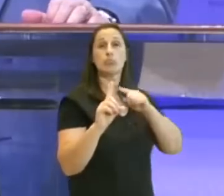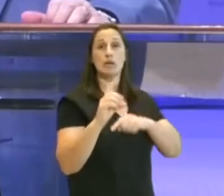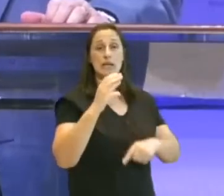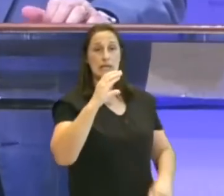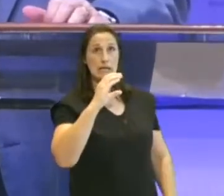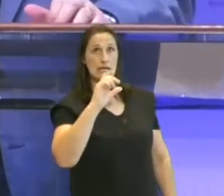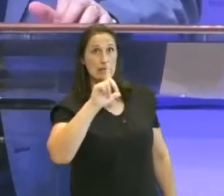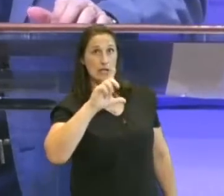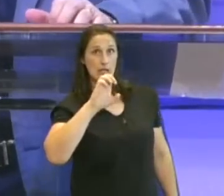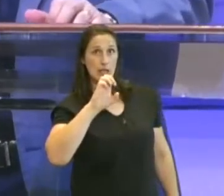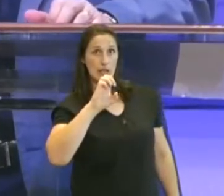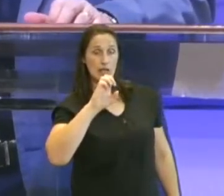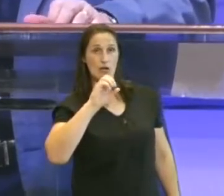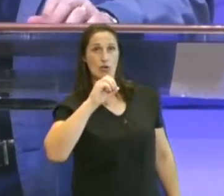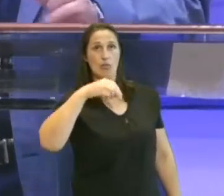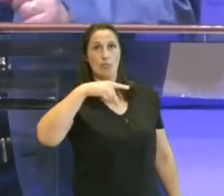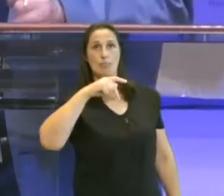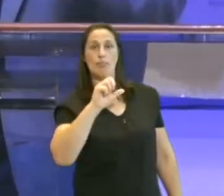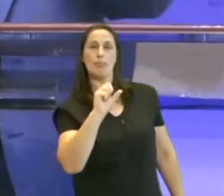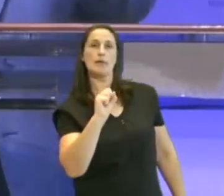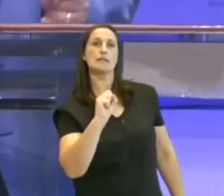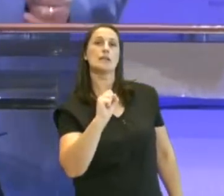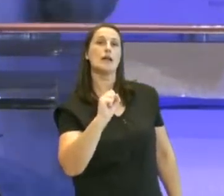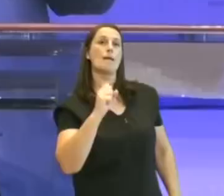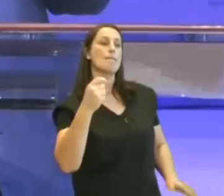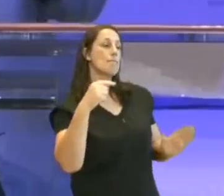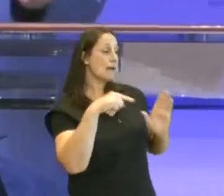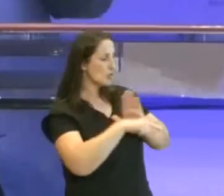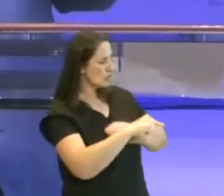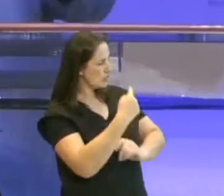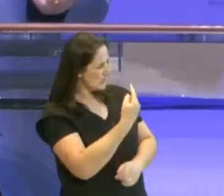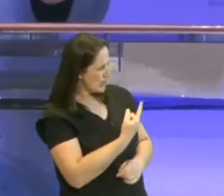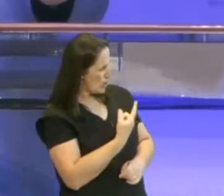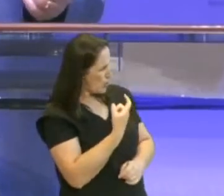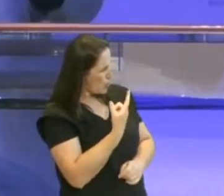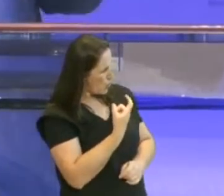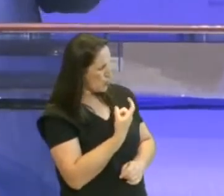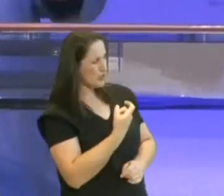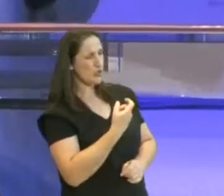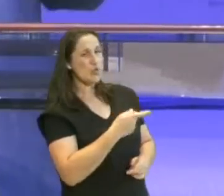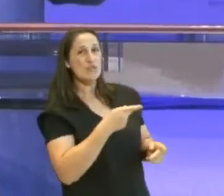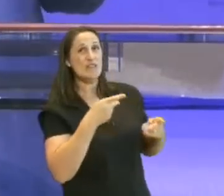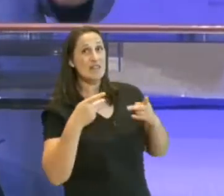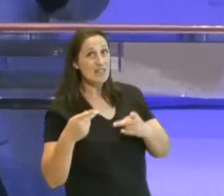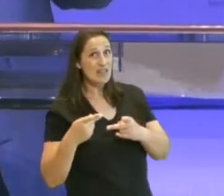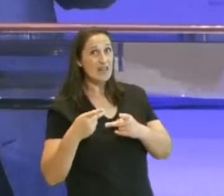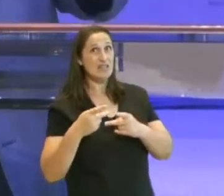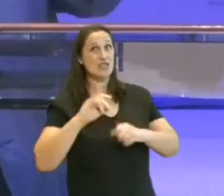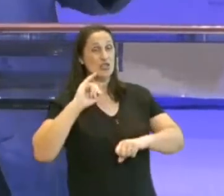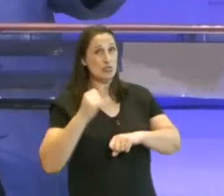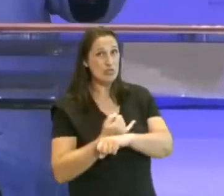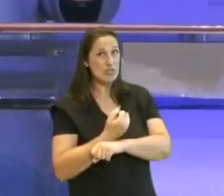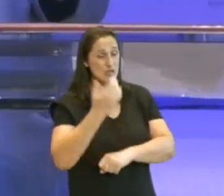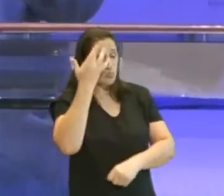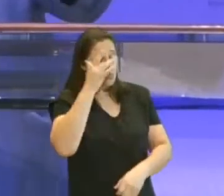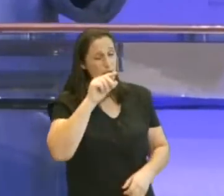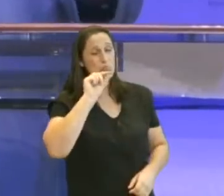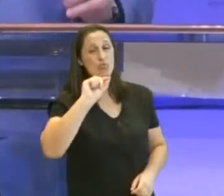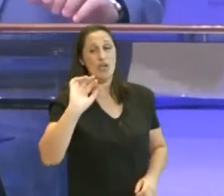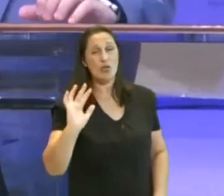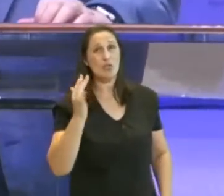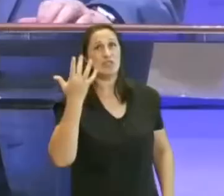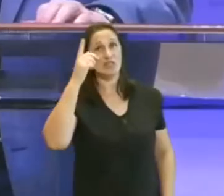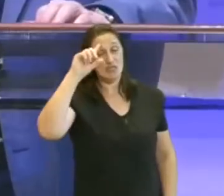Cleopas, perguntou-lhe: você é o único visitante em Jerusalém que não sabe das coisas que ali aconteceram